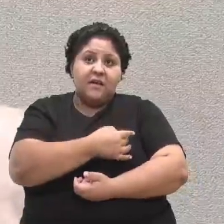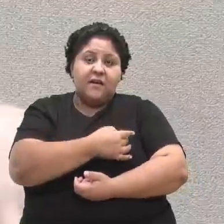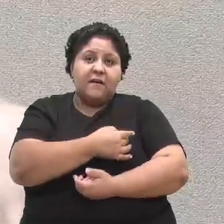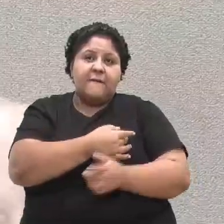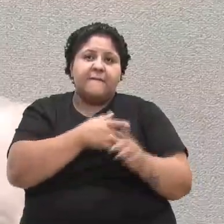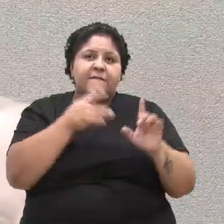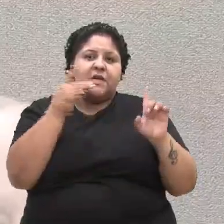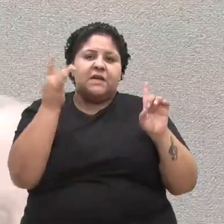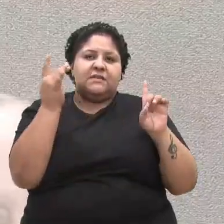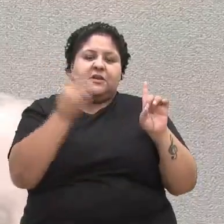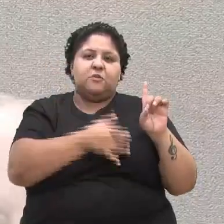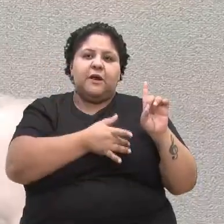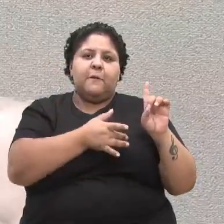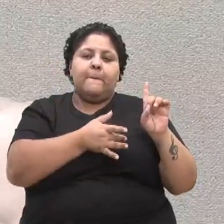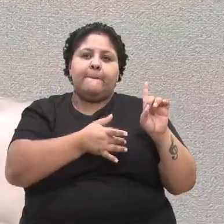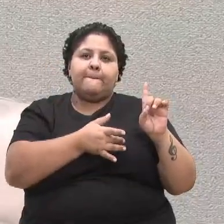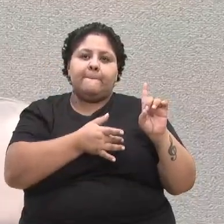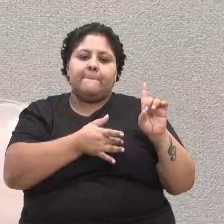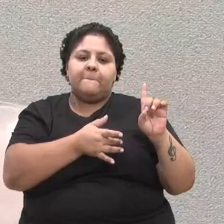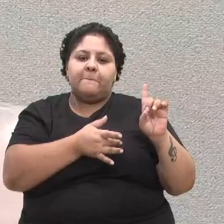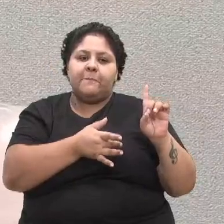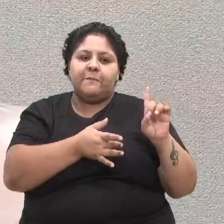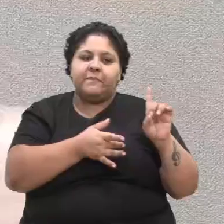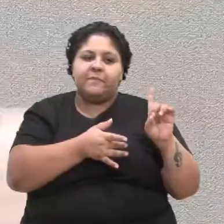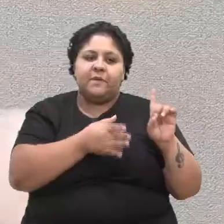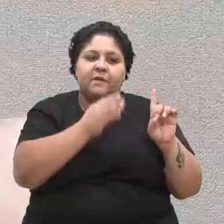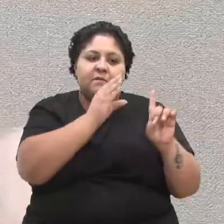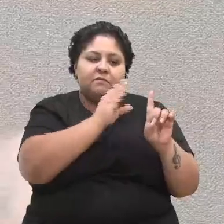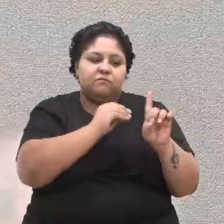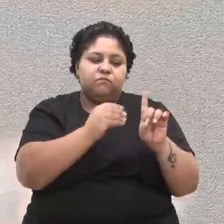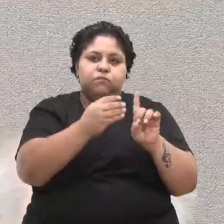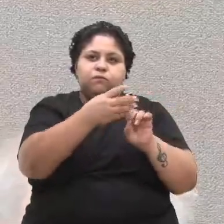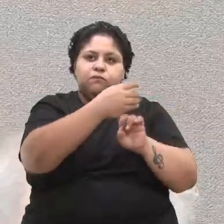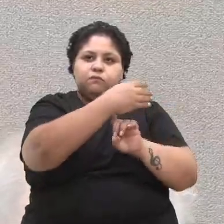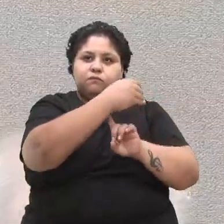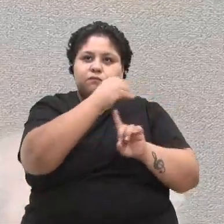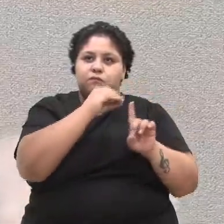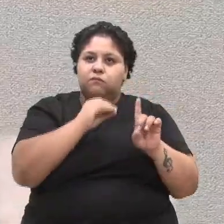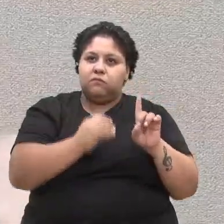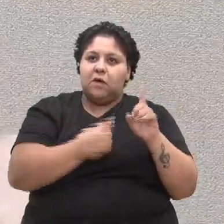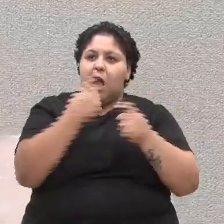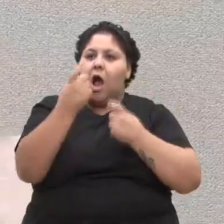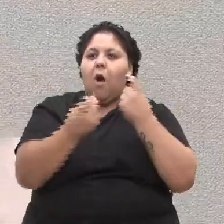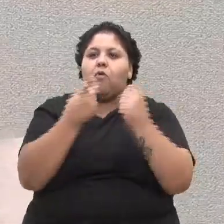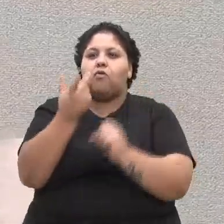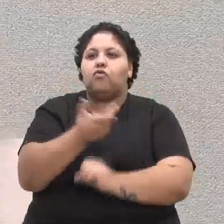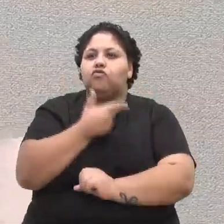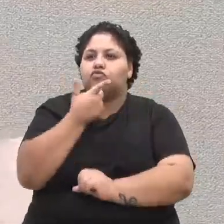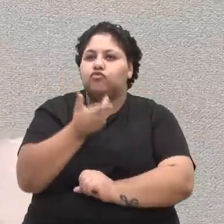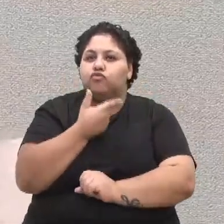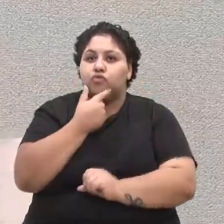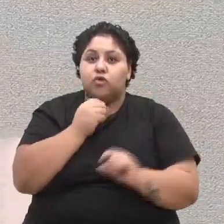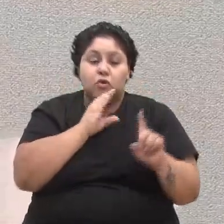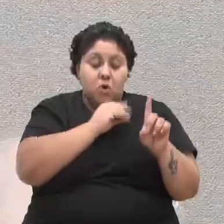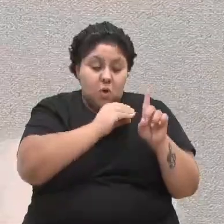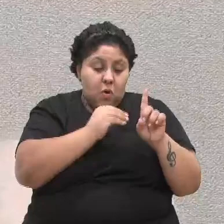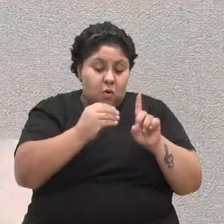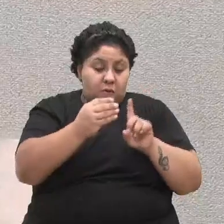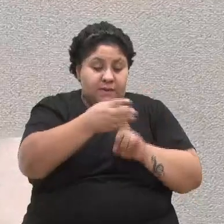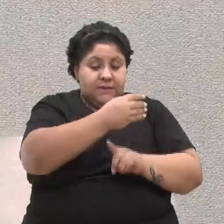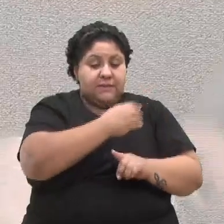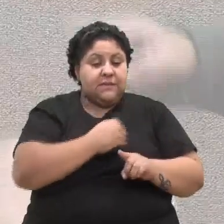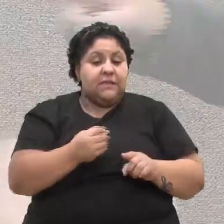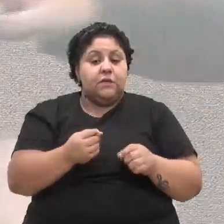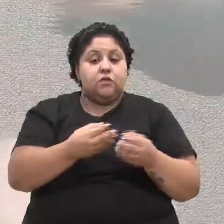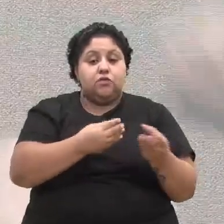o assédio em cima deles. Então, um ou outro se presta a esse papel. O assédio é muito grande em cima,